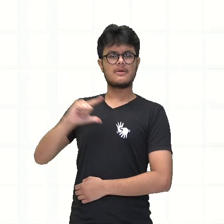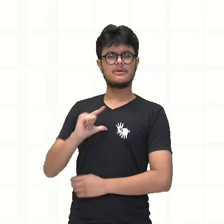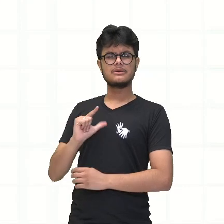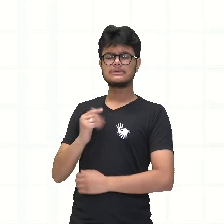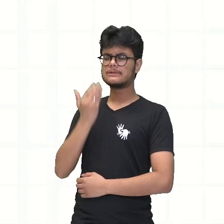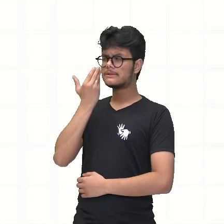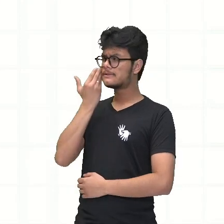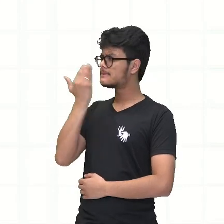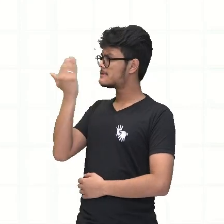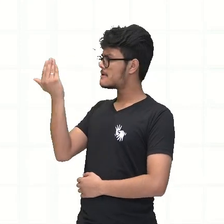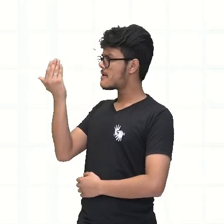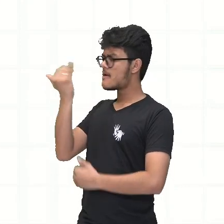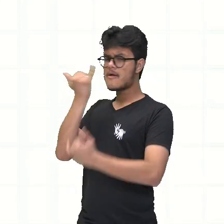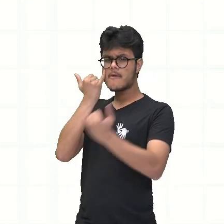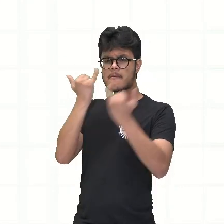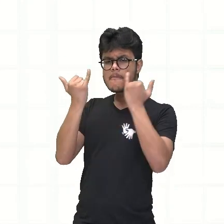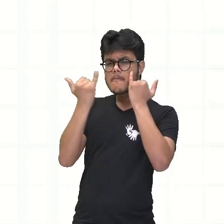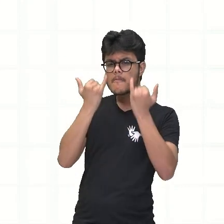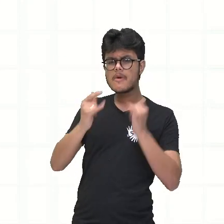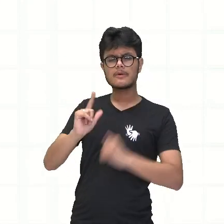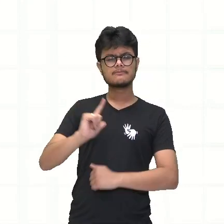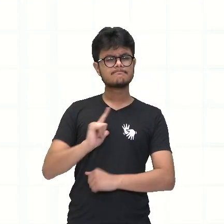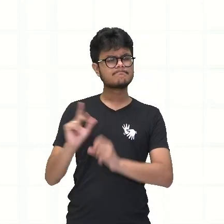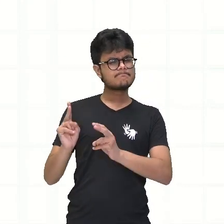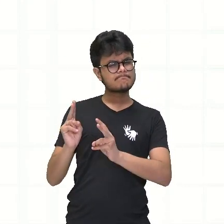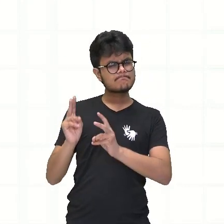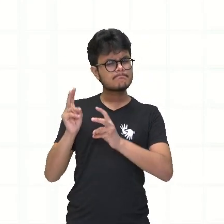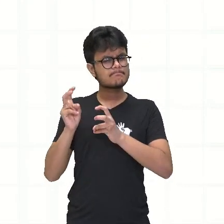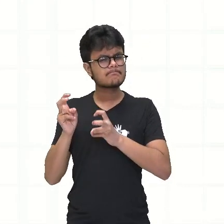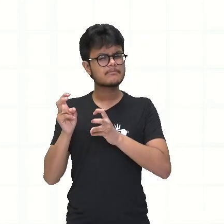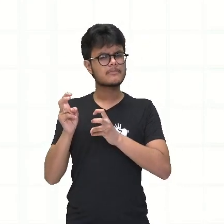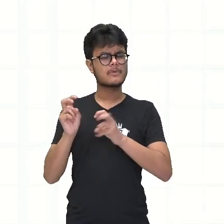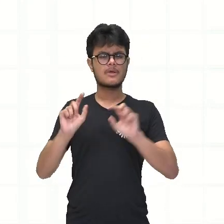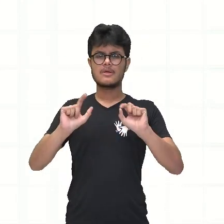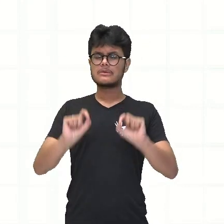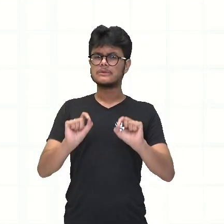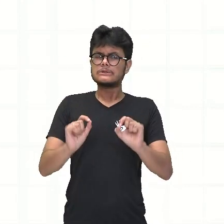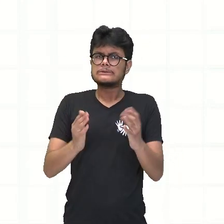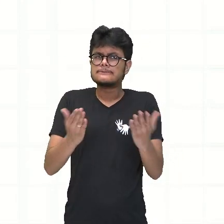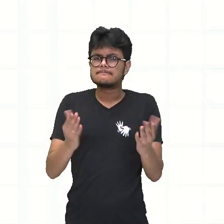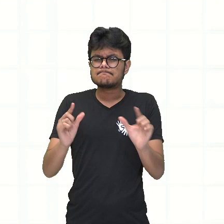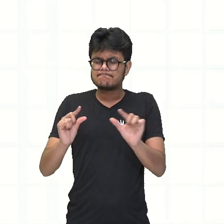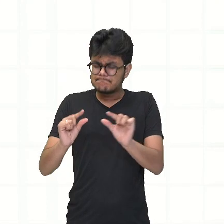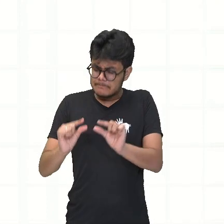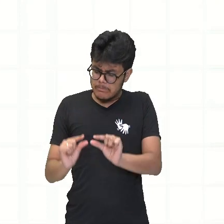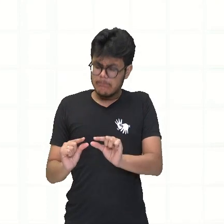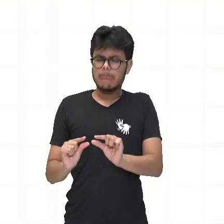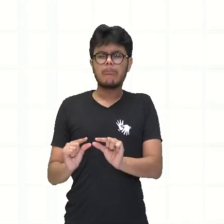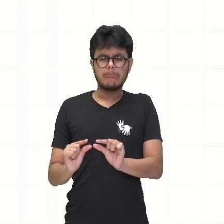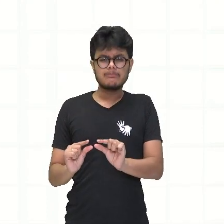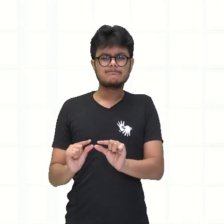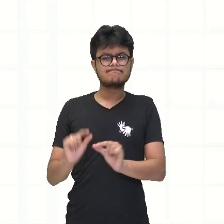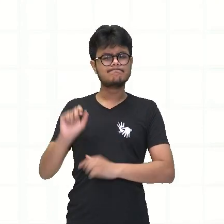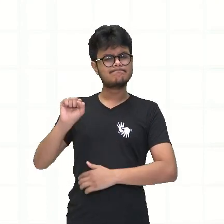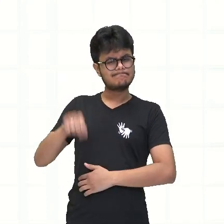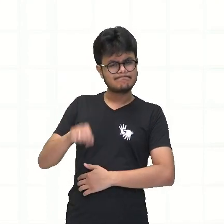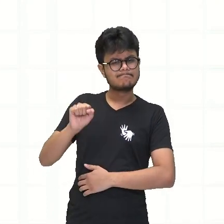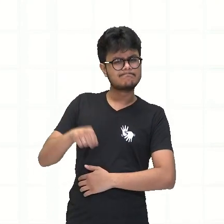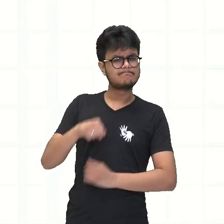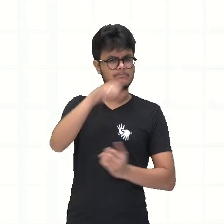mais, nós vamos observar que ela é muito pouco